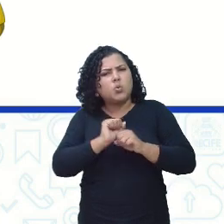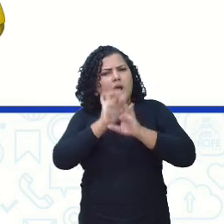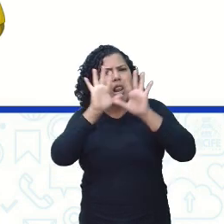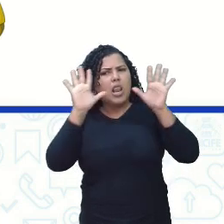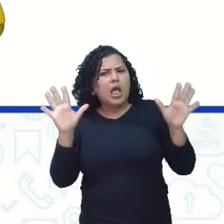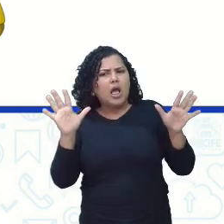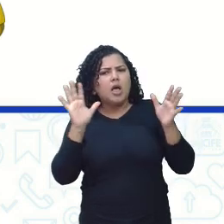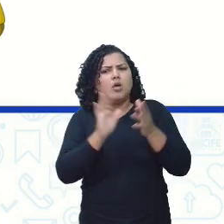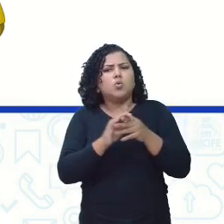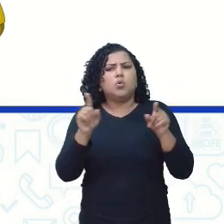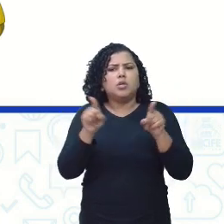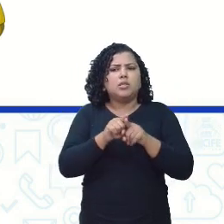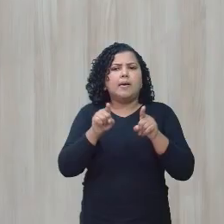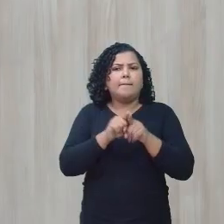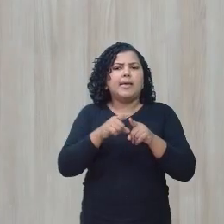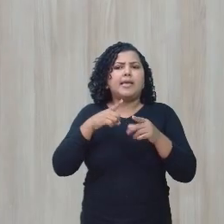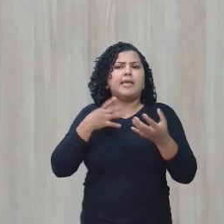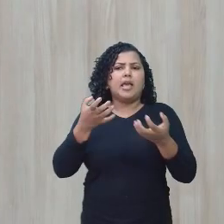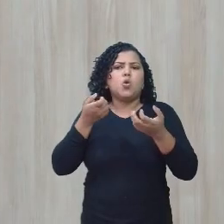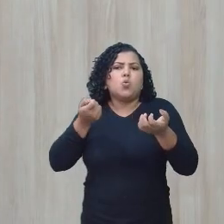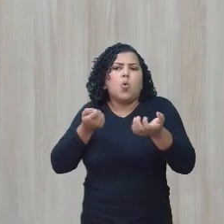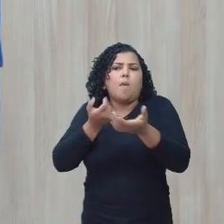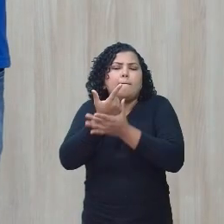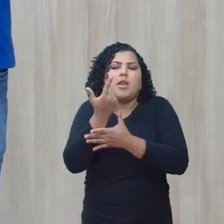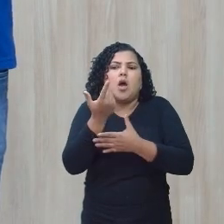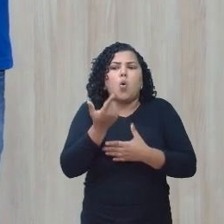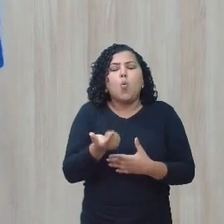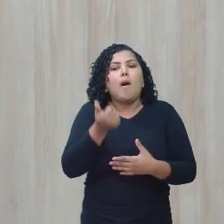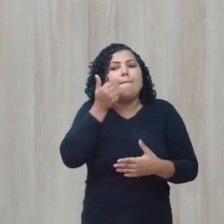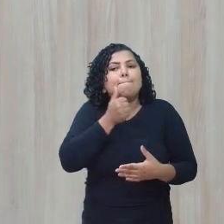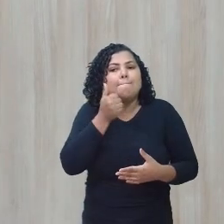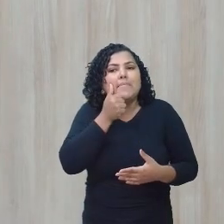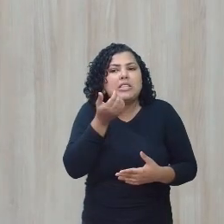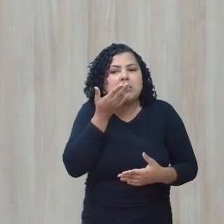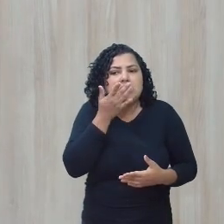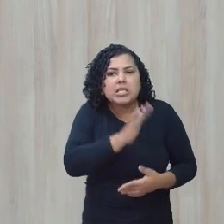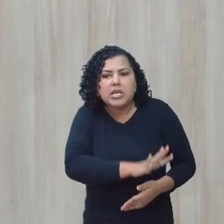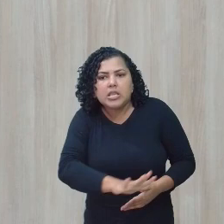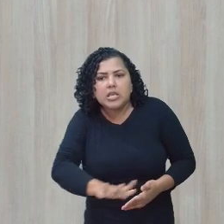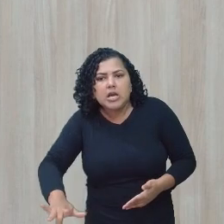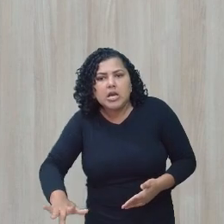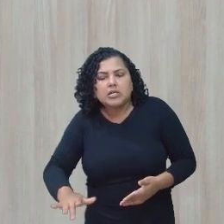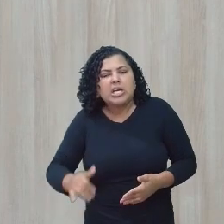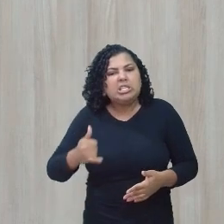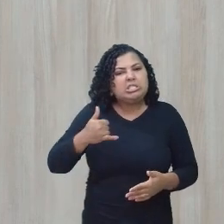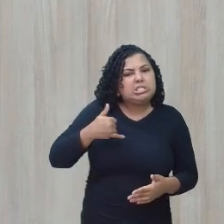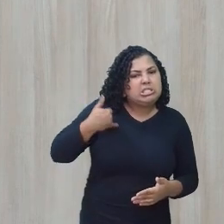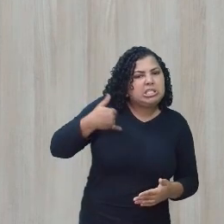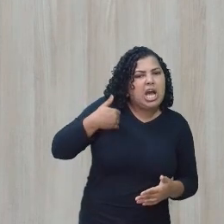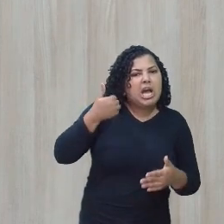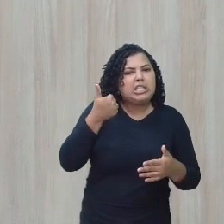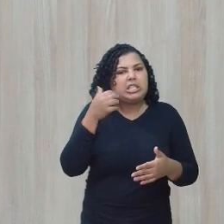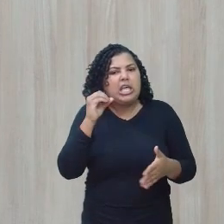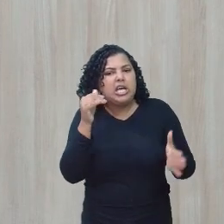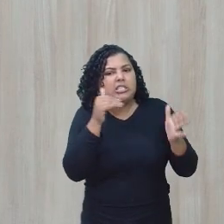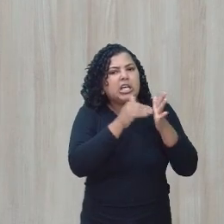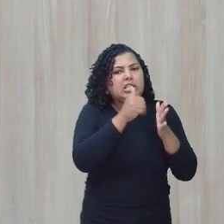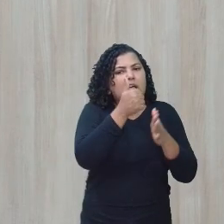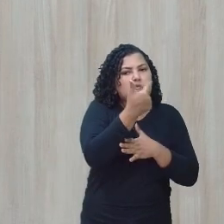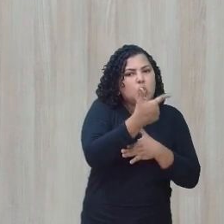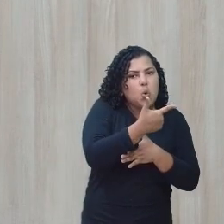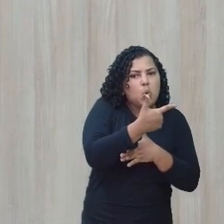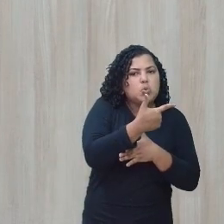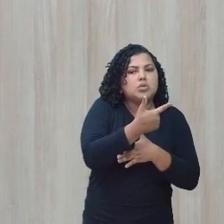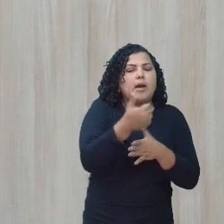20. Então, o nosso robôzinho está dizendo assim, são recortes de jornais lá do século XIX. A linguagem é daquele período,